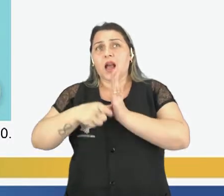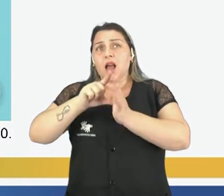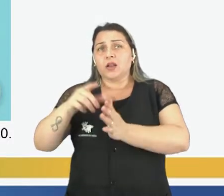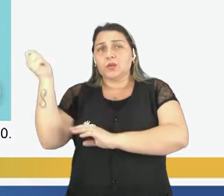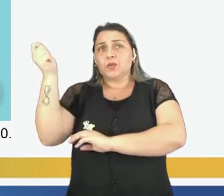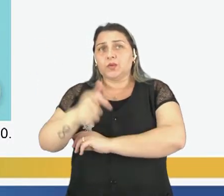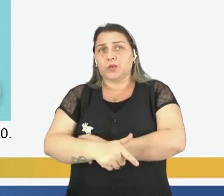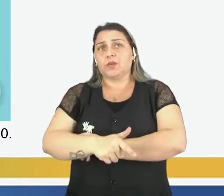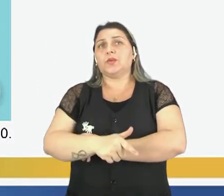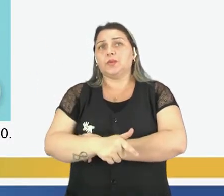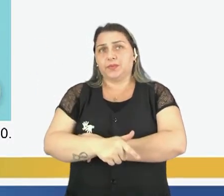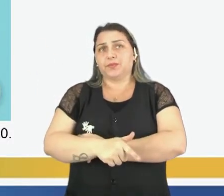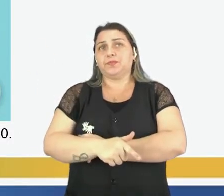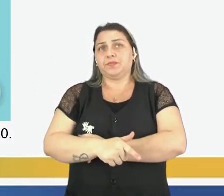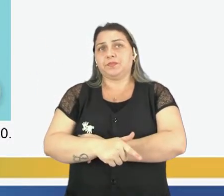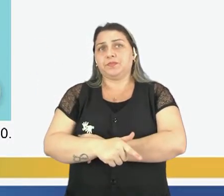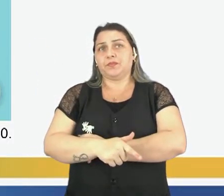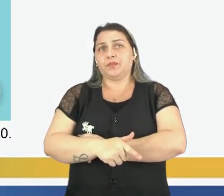de ser jogado no lixo.